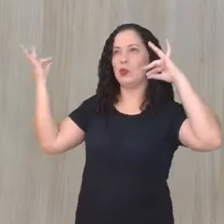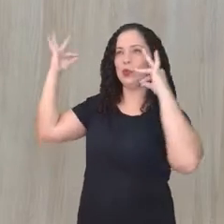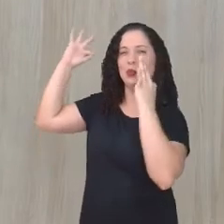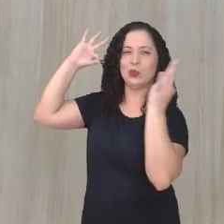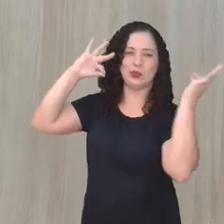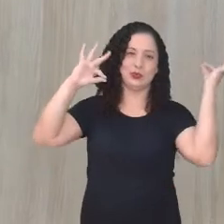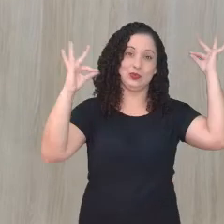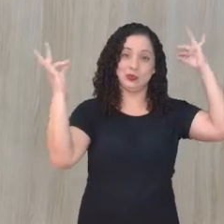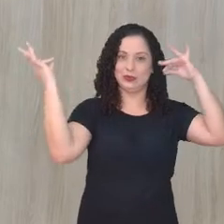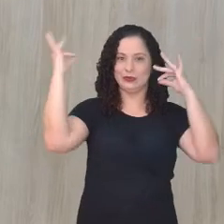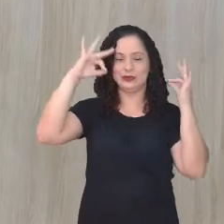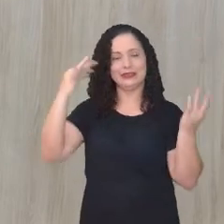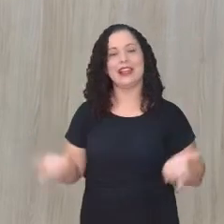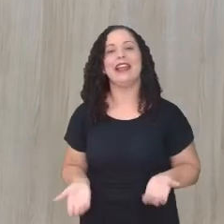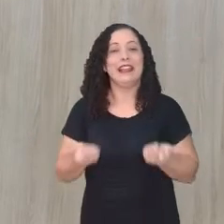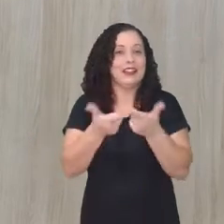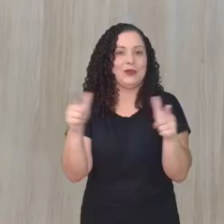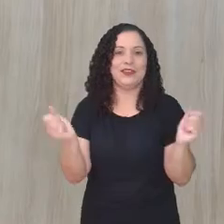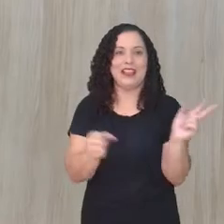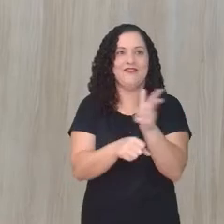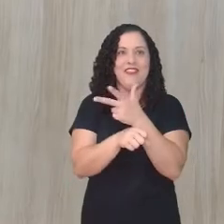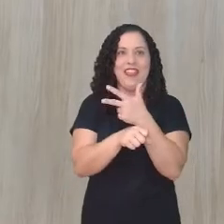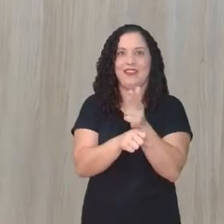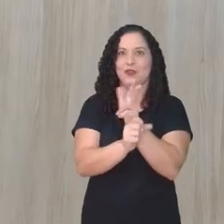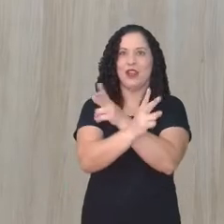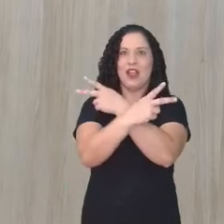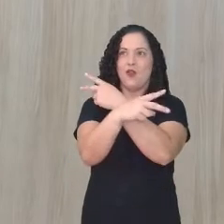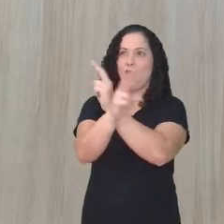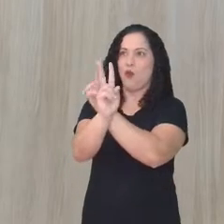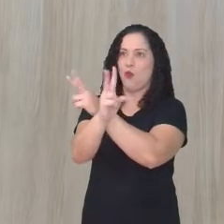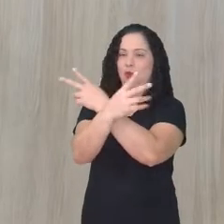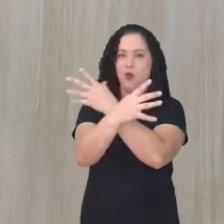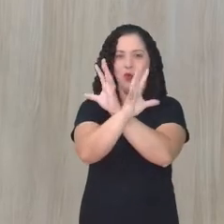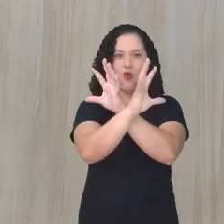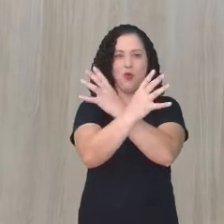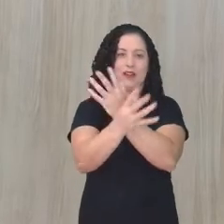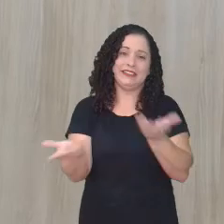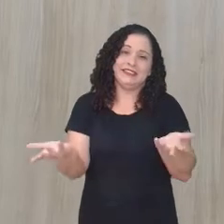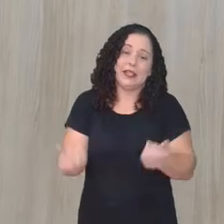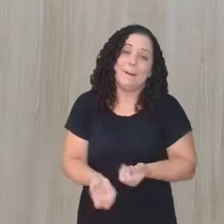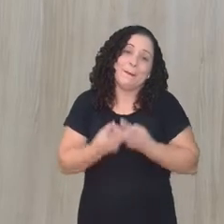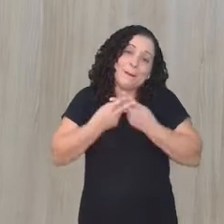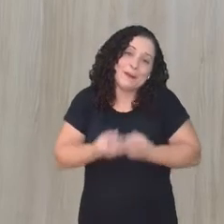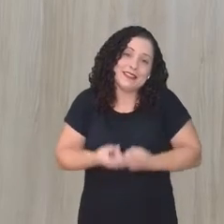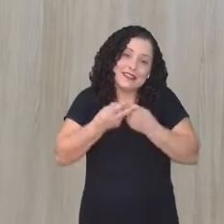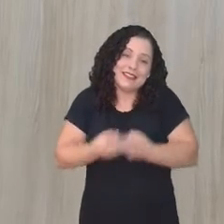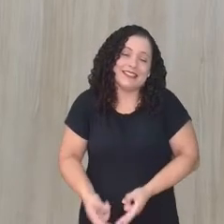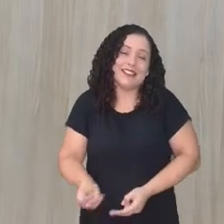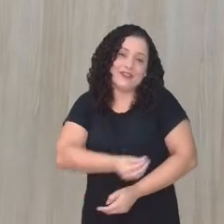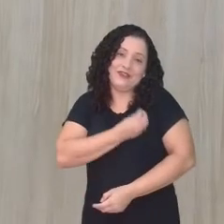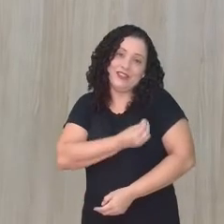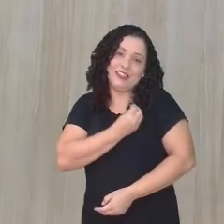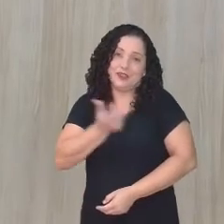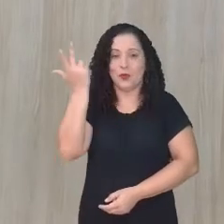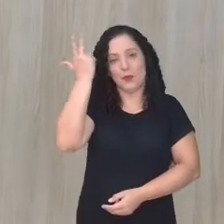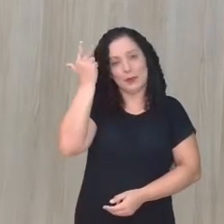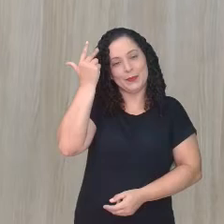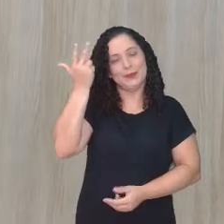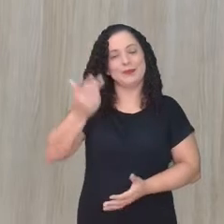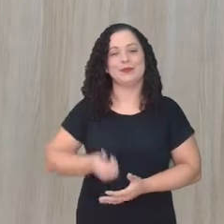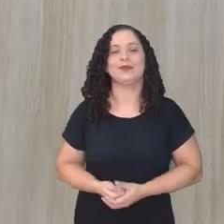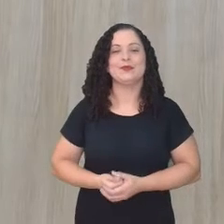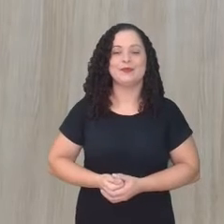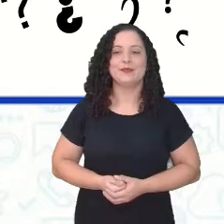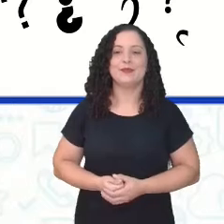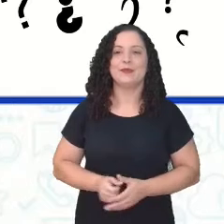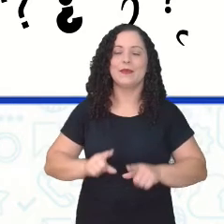tem como funcionar, condicionado. E aí a gente tem que ter paciência. É a vida, pessoal. Então vamos seguindo. Então,